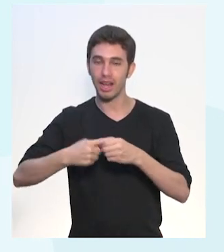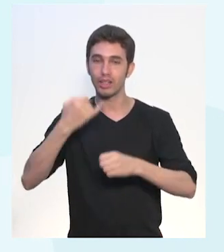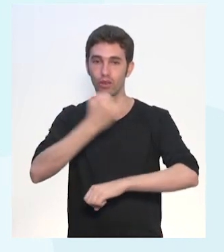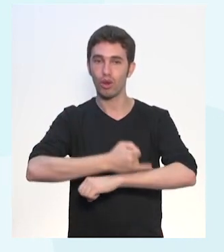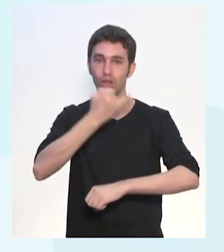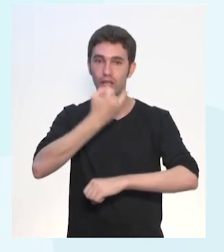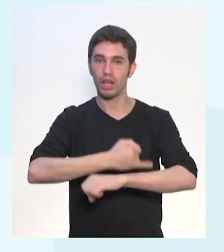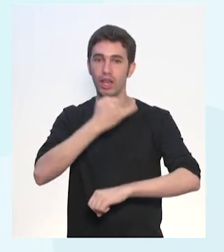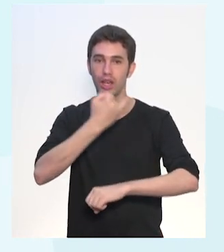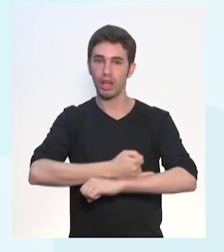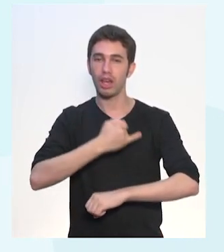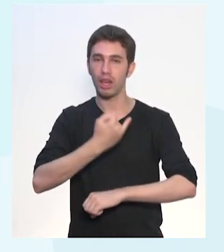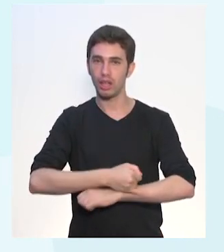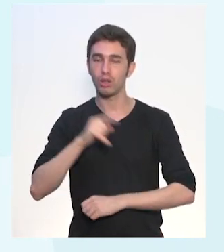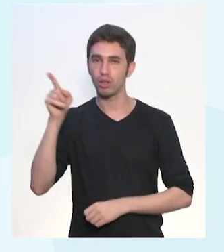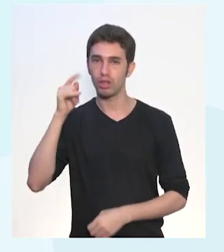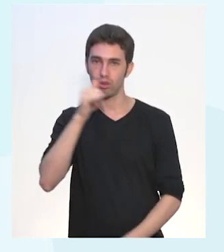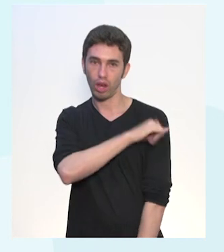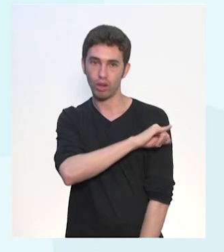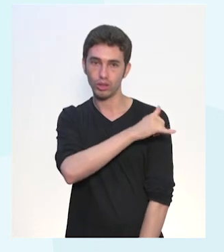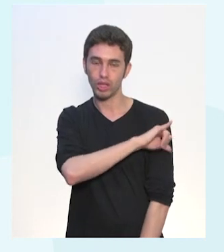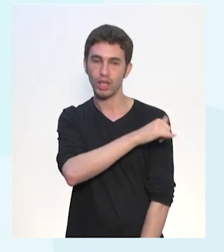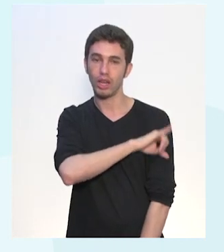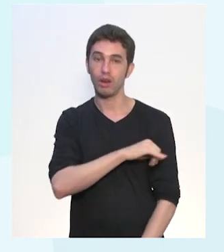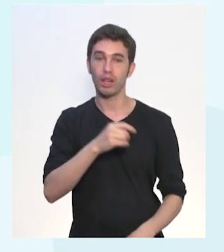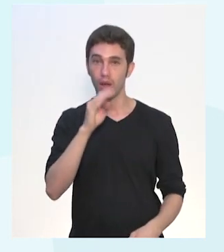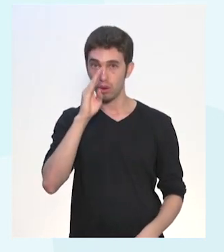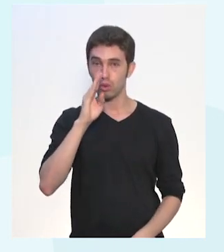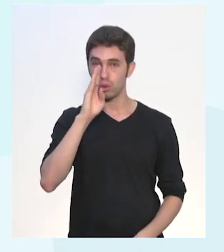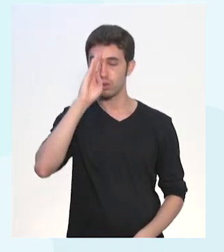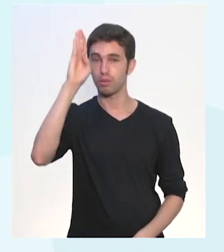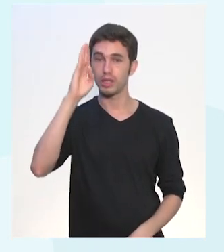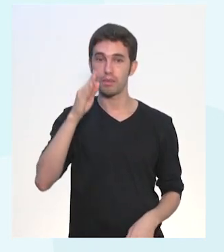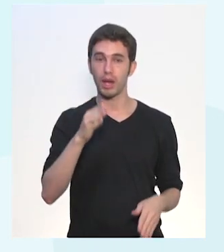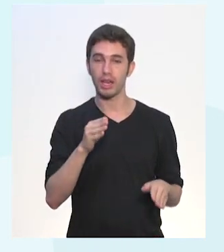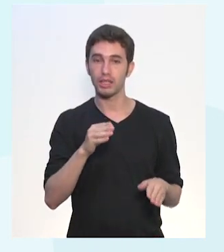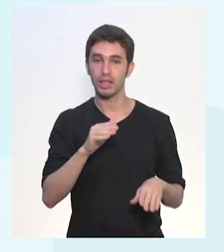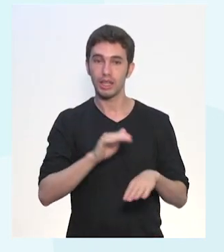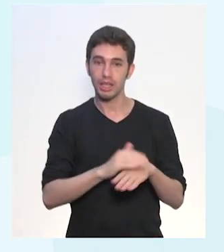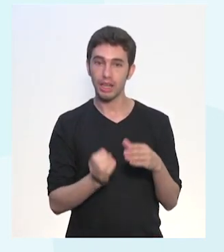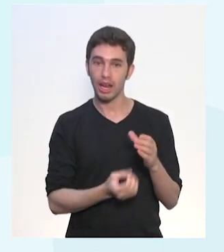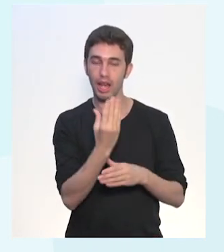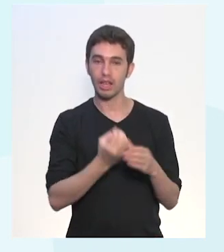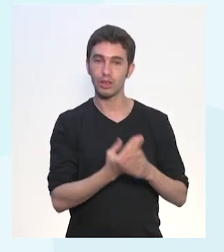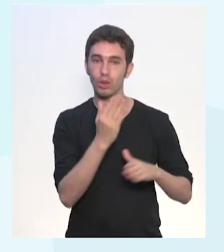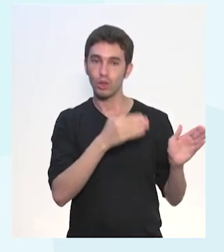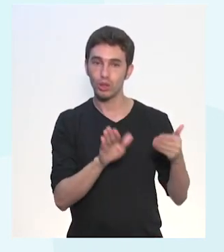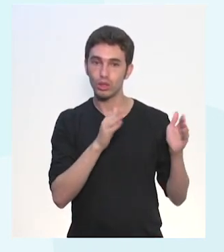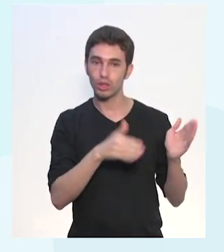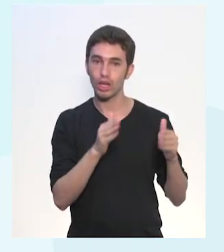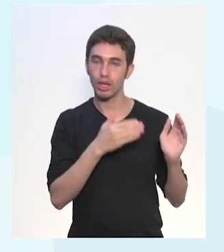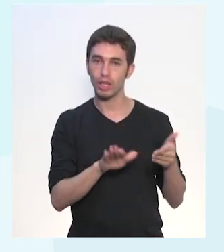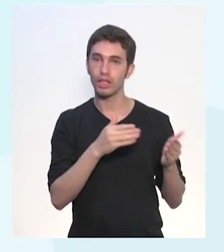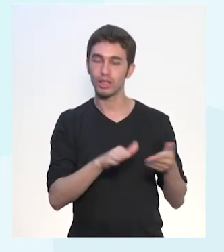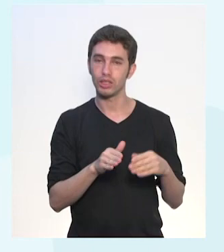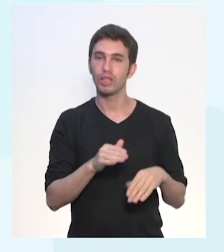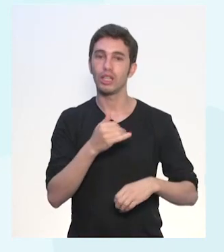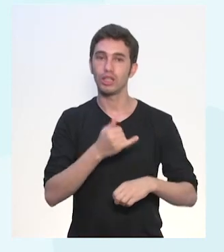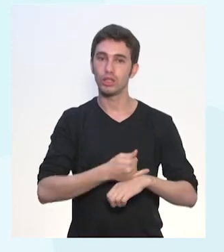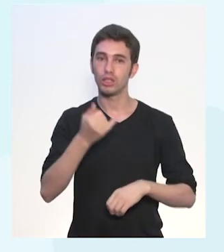aí como um dos maiores produtores de aço e de melhor qualidade do mundo, né, diga-se de passagem, né, é